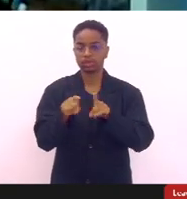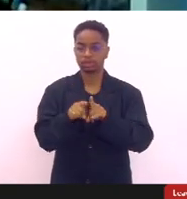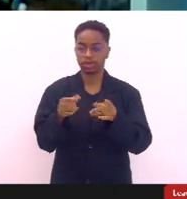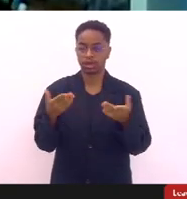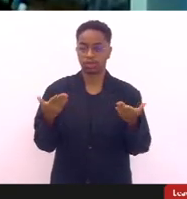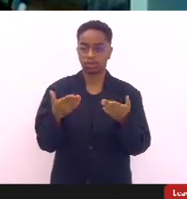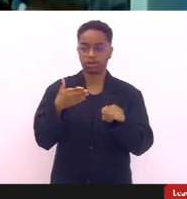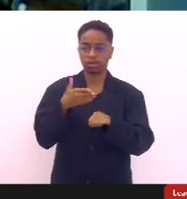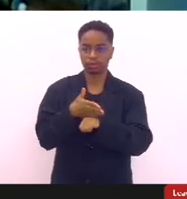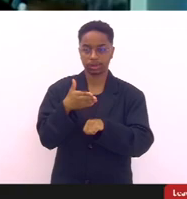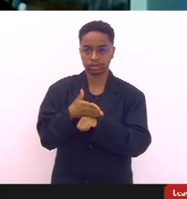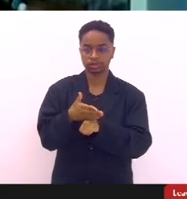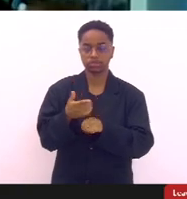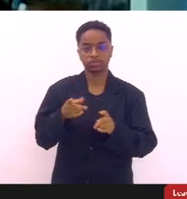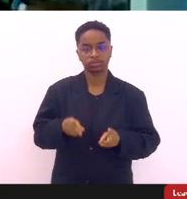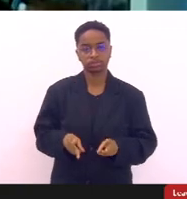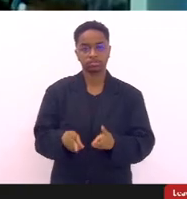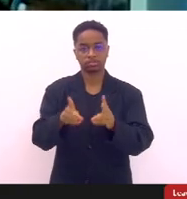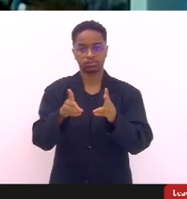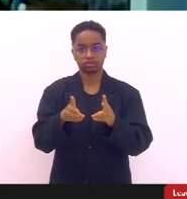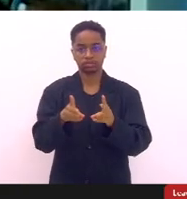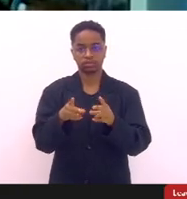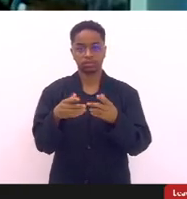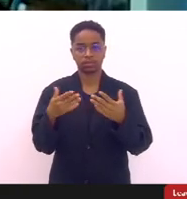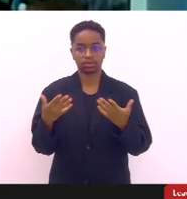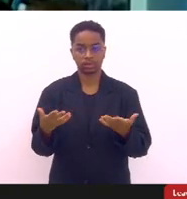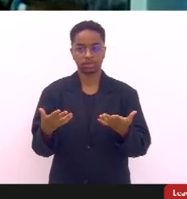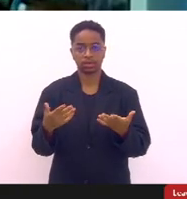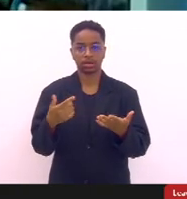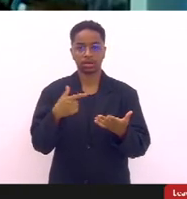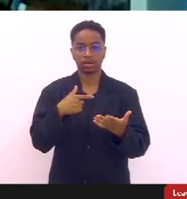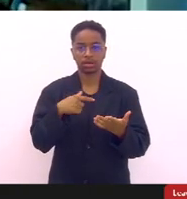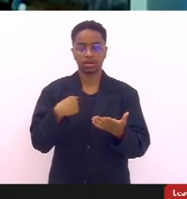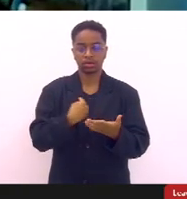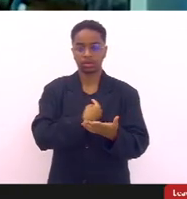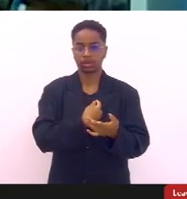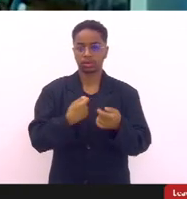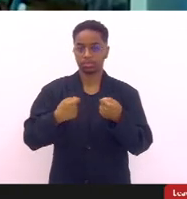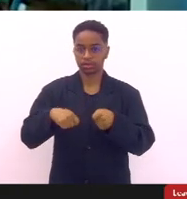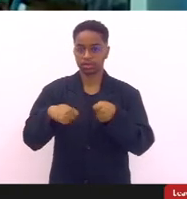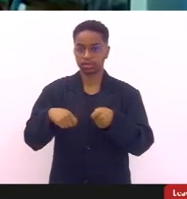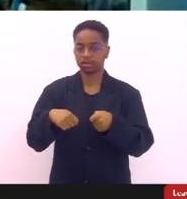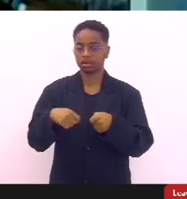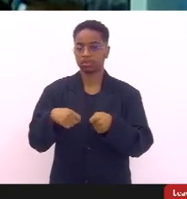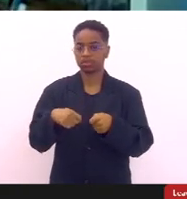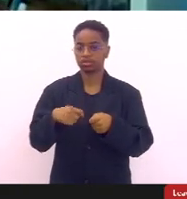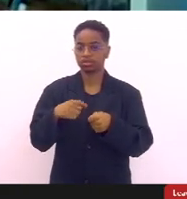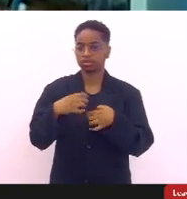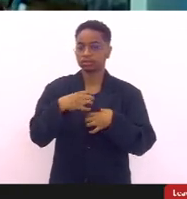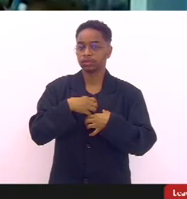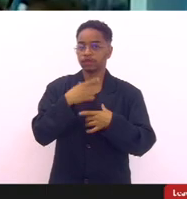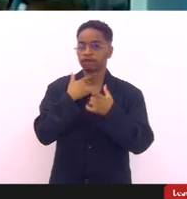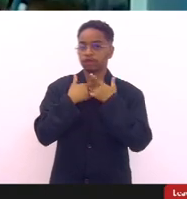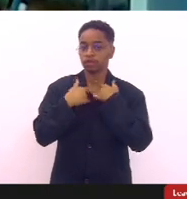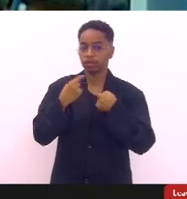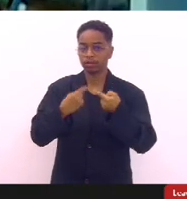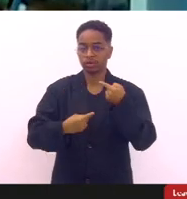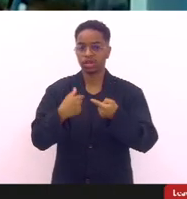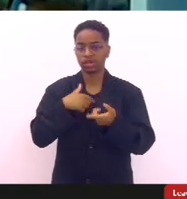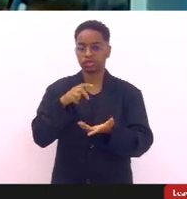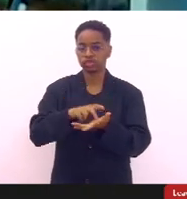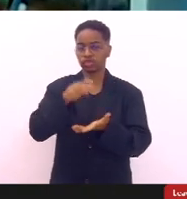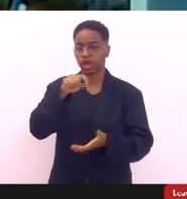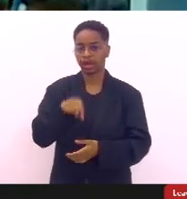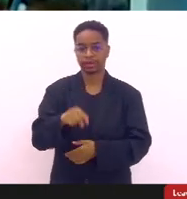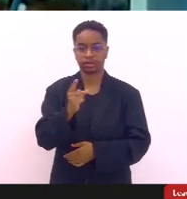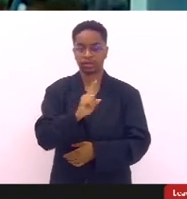audiência dando continuidade. E eu estou assim, precisamos ter vontade política. Eu não vou aqui fazer diagnóstico, porque todos